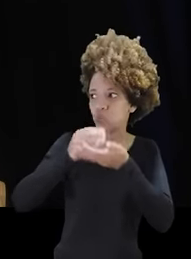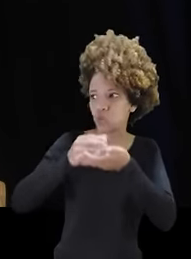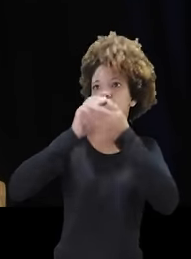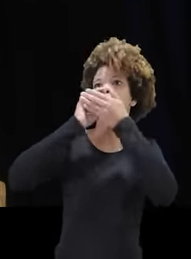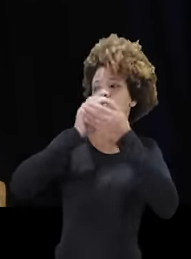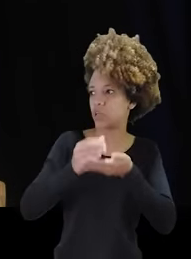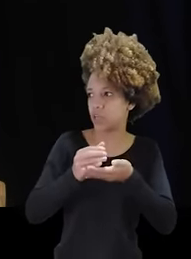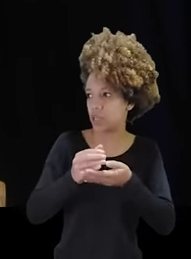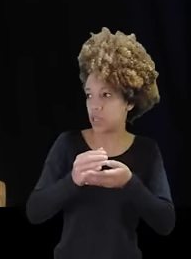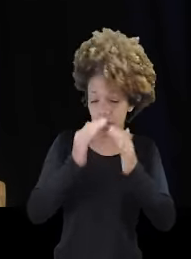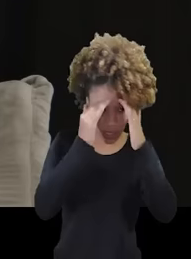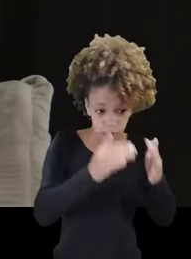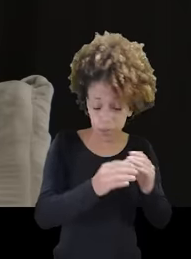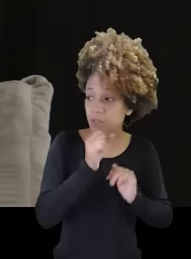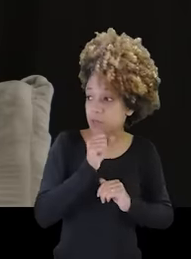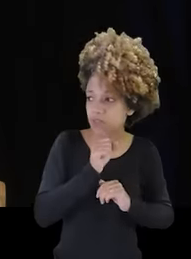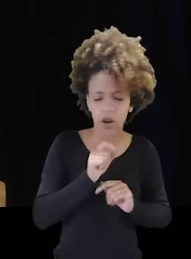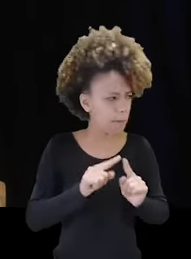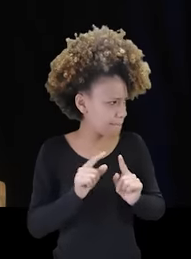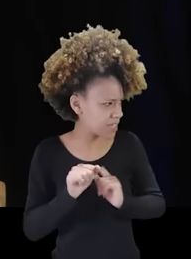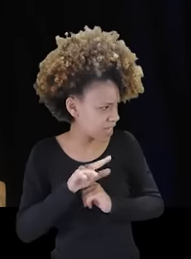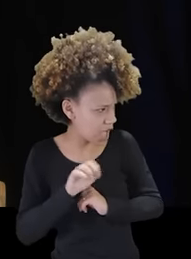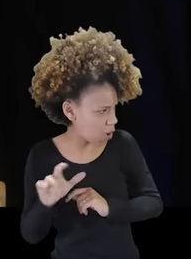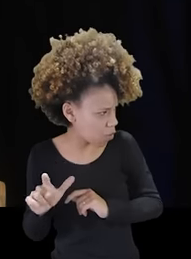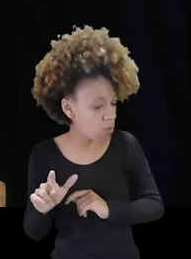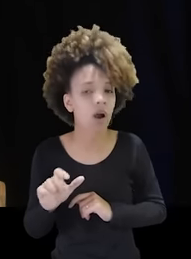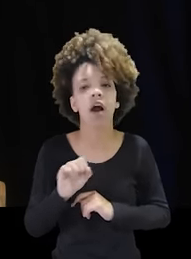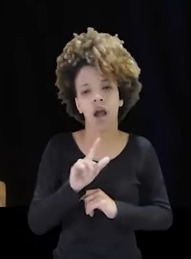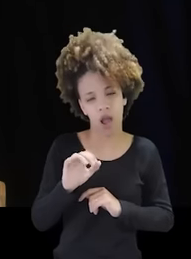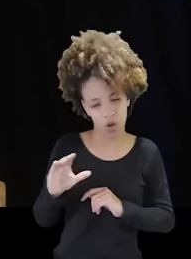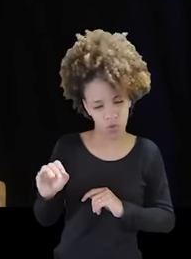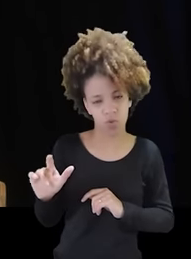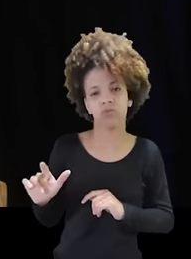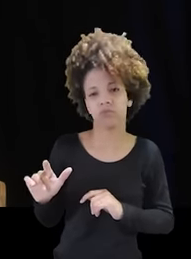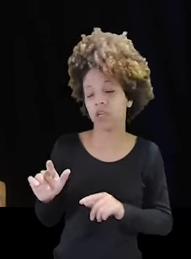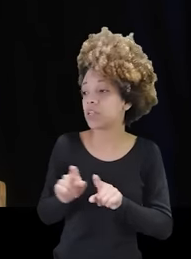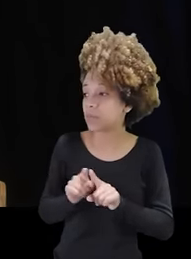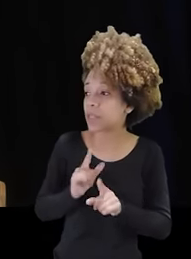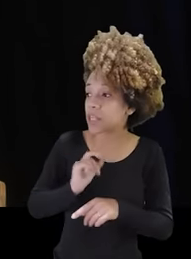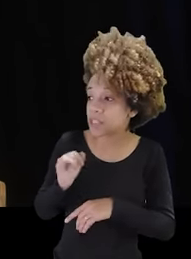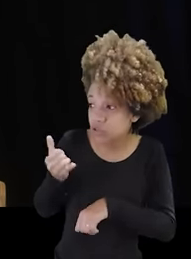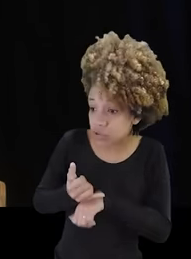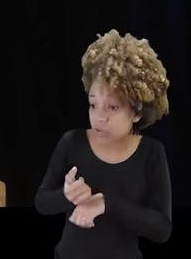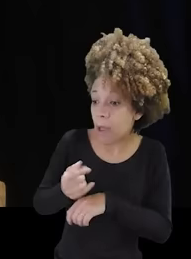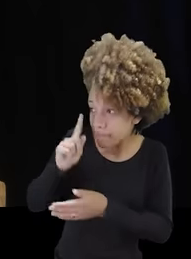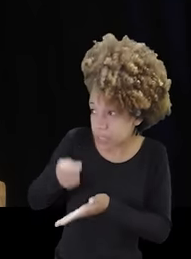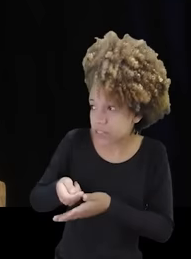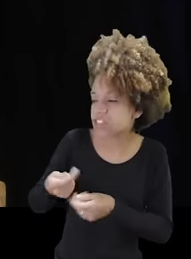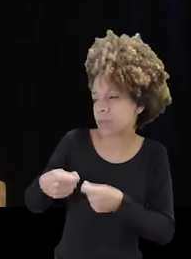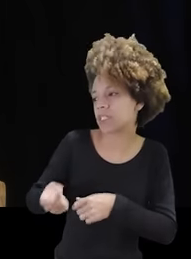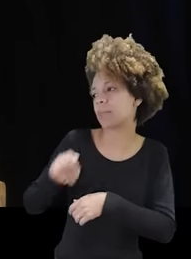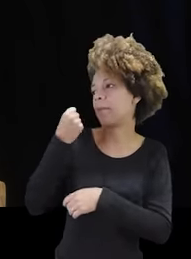respeito ao mais velho que legal e tem isso também esse seu chefe manda esse bebê tem